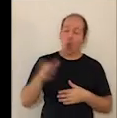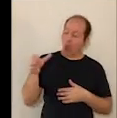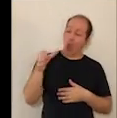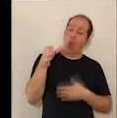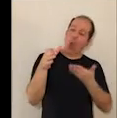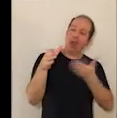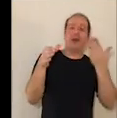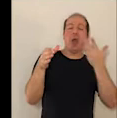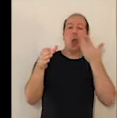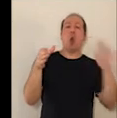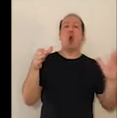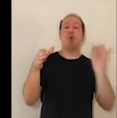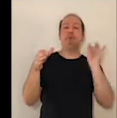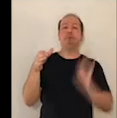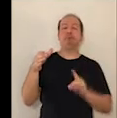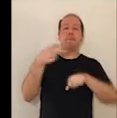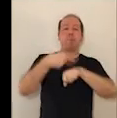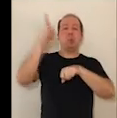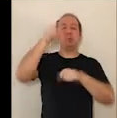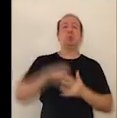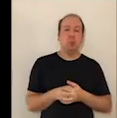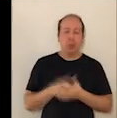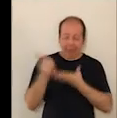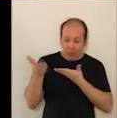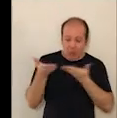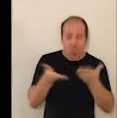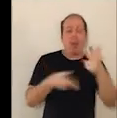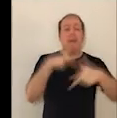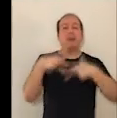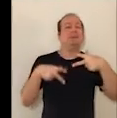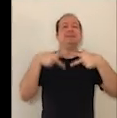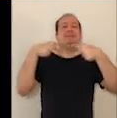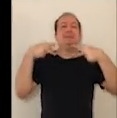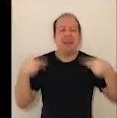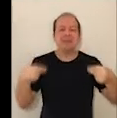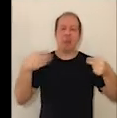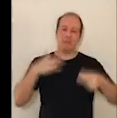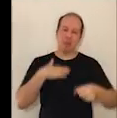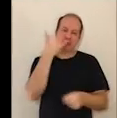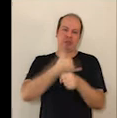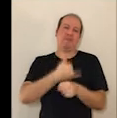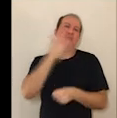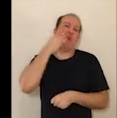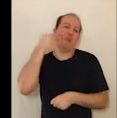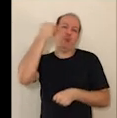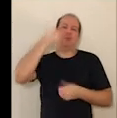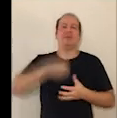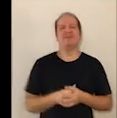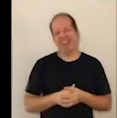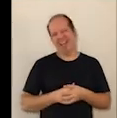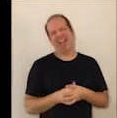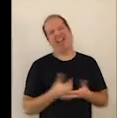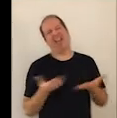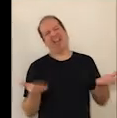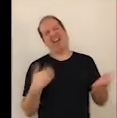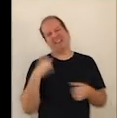essa taça aqui. É de ouro legítimo. Foi ele que trouxe um presente a Messer Volpone. É óbvio